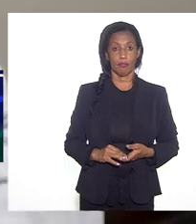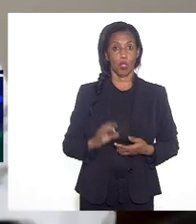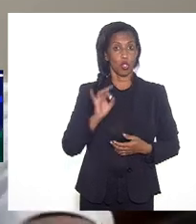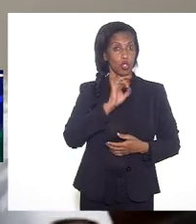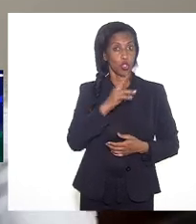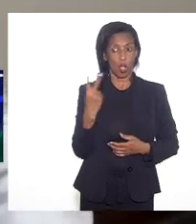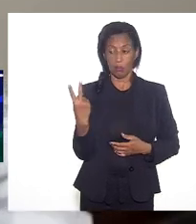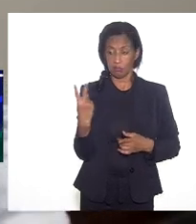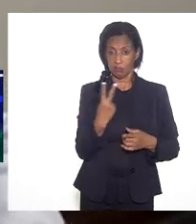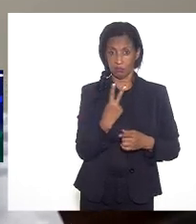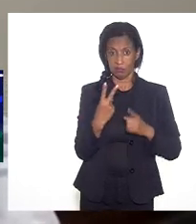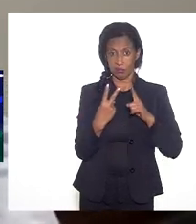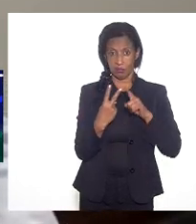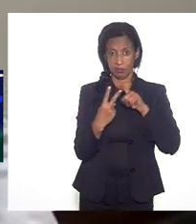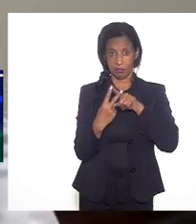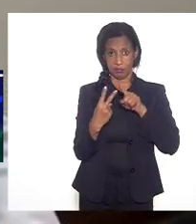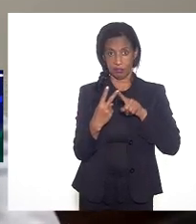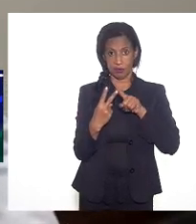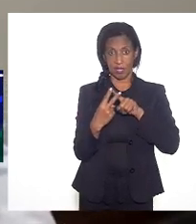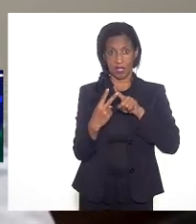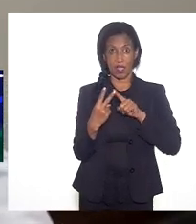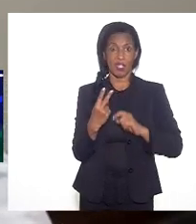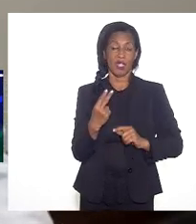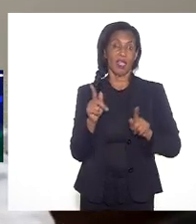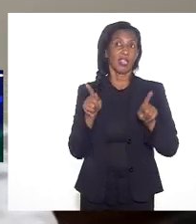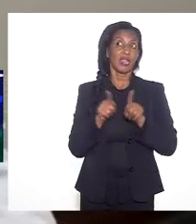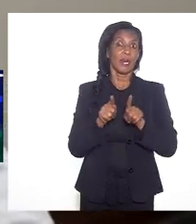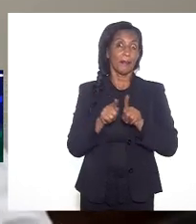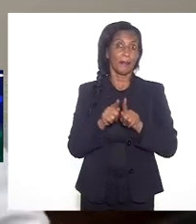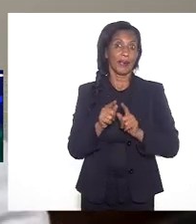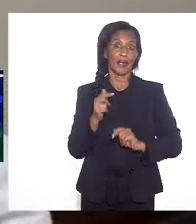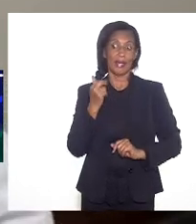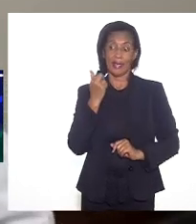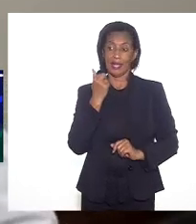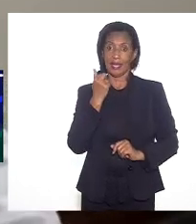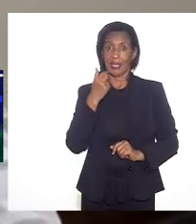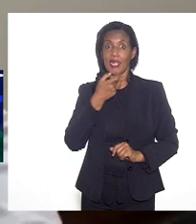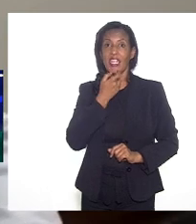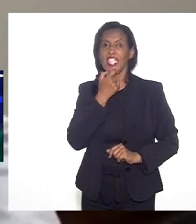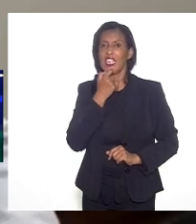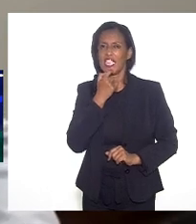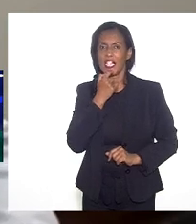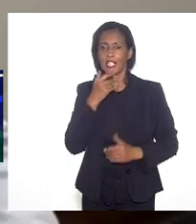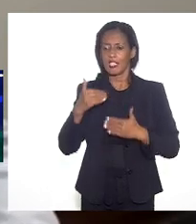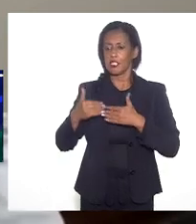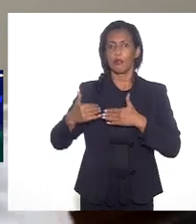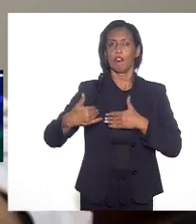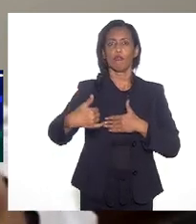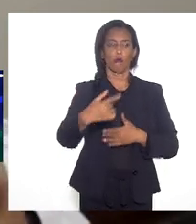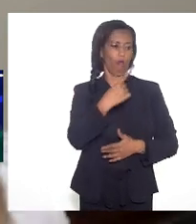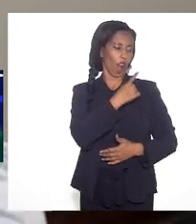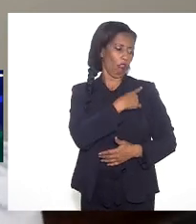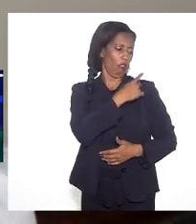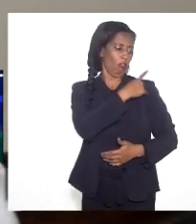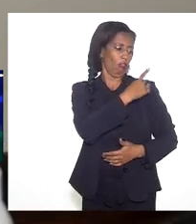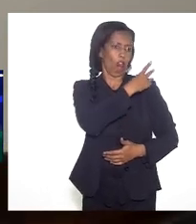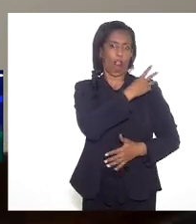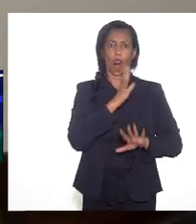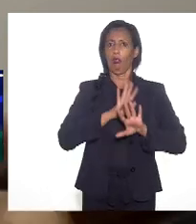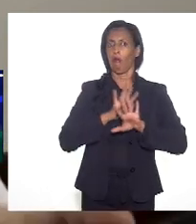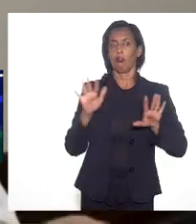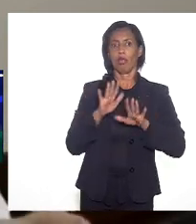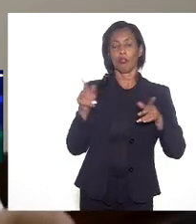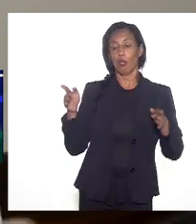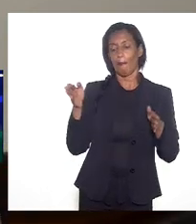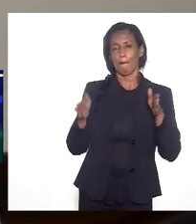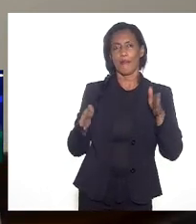Apenas essas duas. Também a língua inglesa, porém a língua inglesa não ao longo de todo o ensino médio. A língua inglesa tem que ser ensinada durante